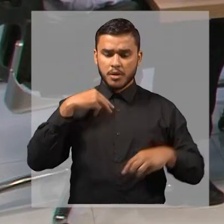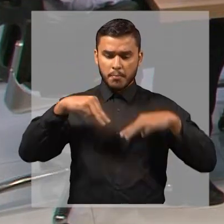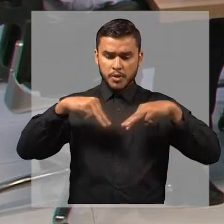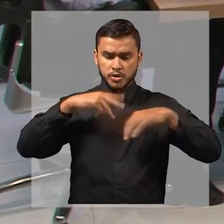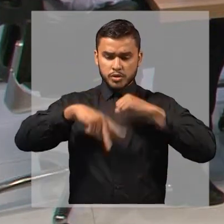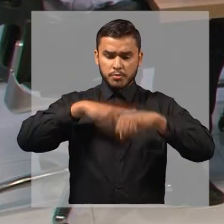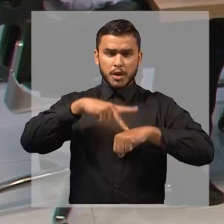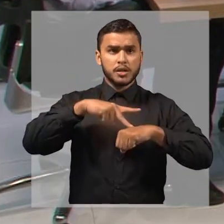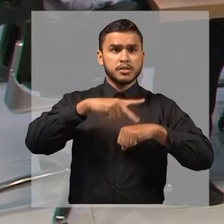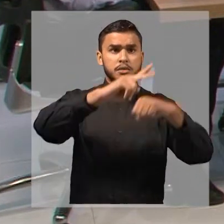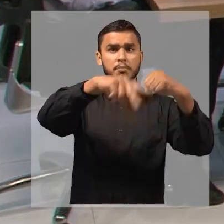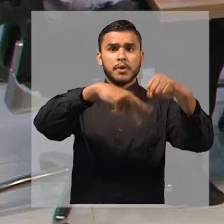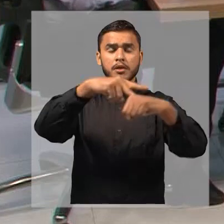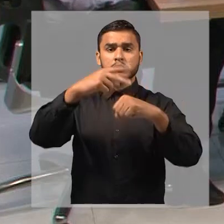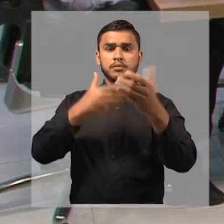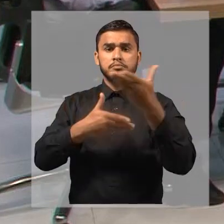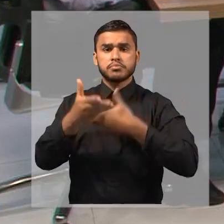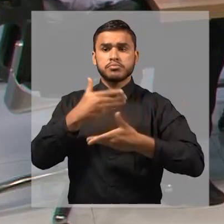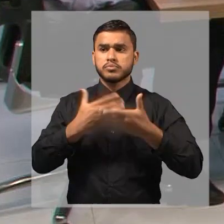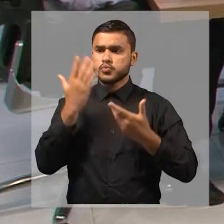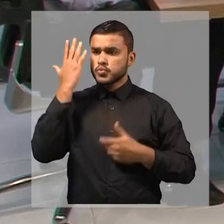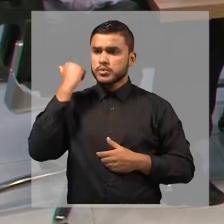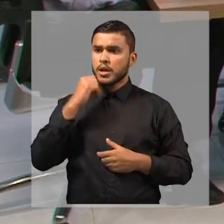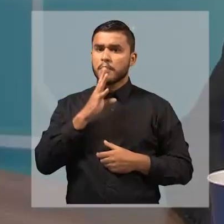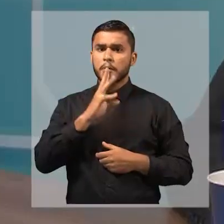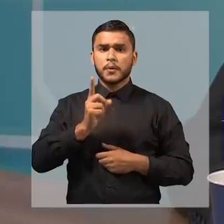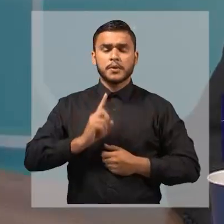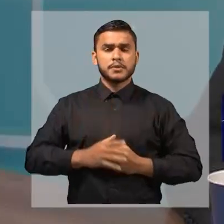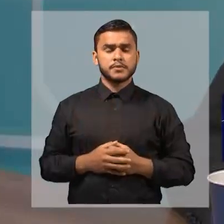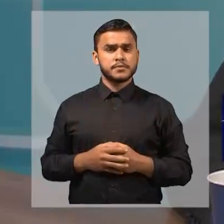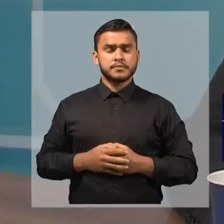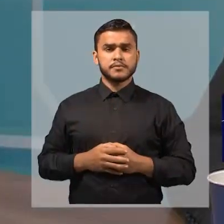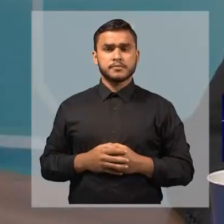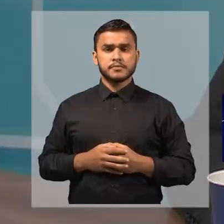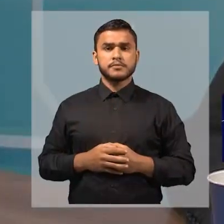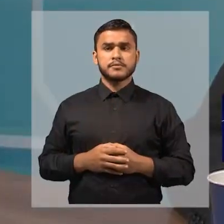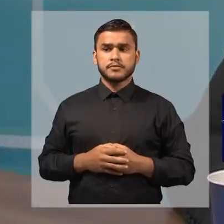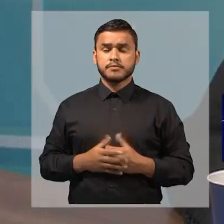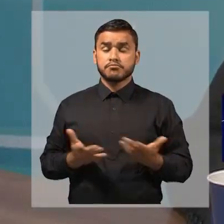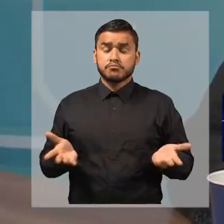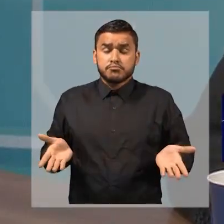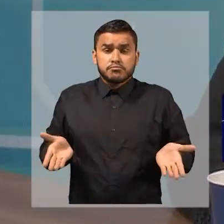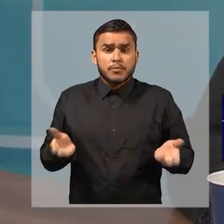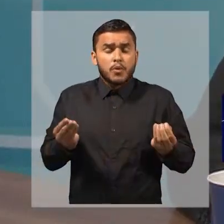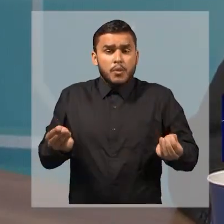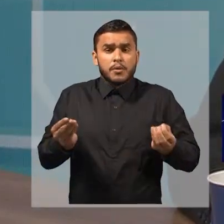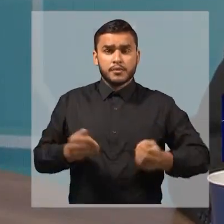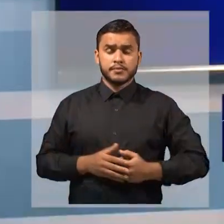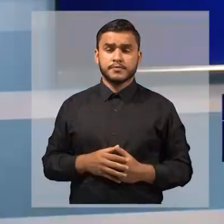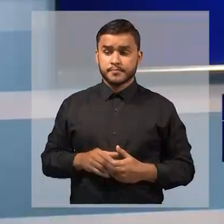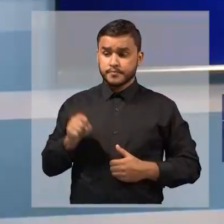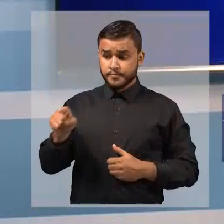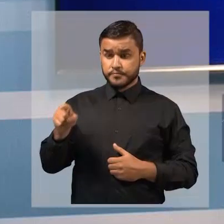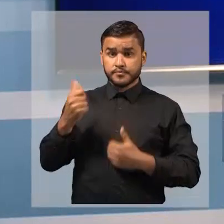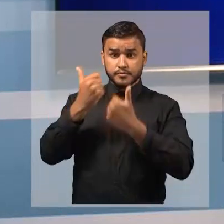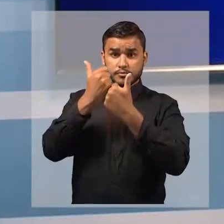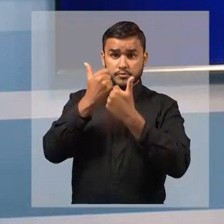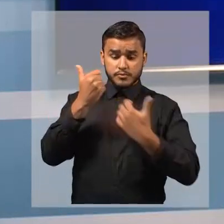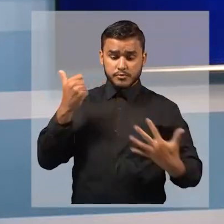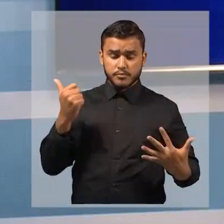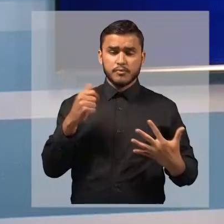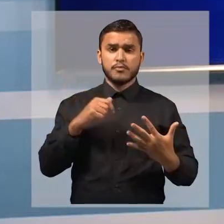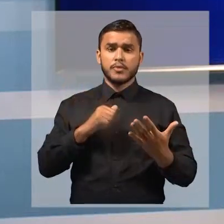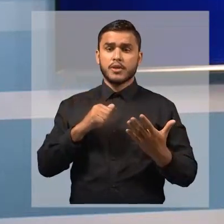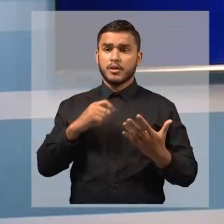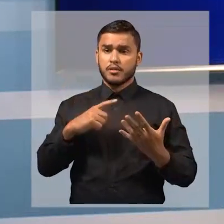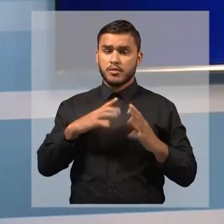não falou. Quer dizer, como é que ele é o ministro das Relações Exteriores? Não conhece o idioma que hoje em dia é o idioma internacional. Quer dizer, e demitiu um